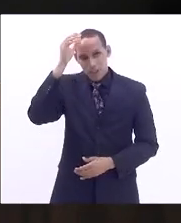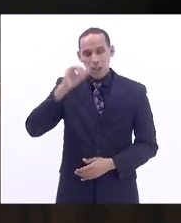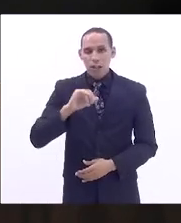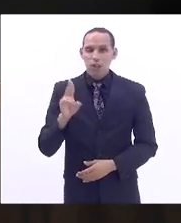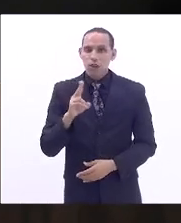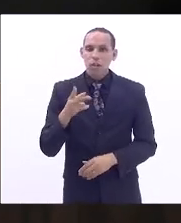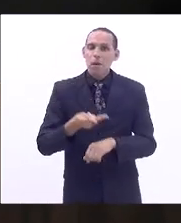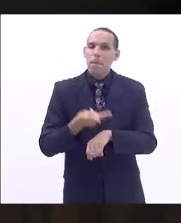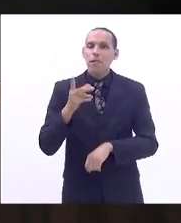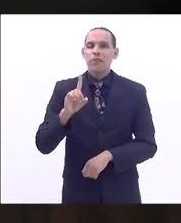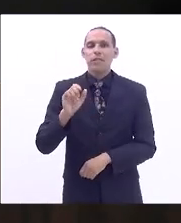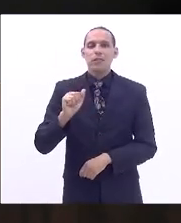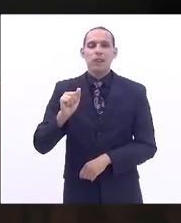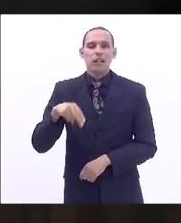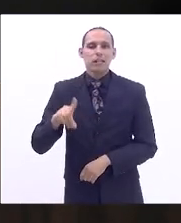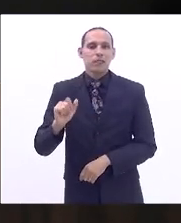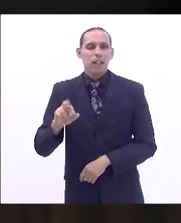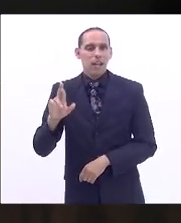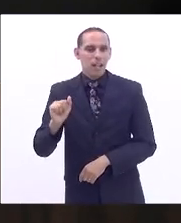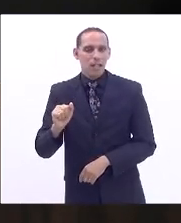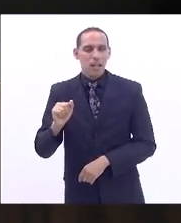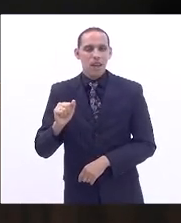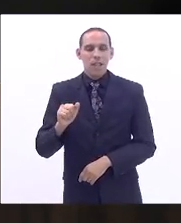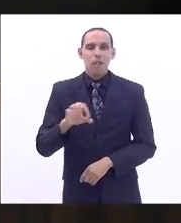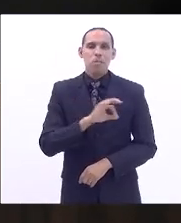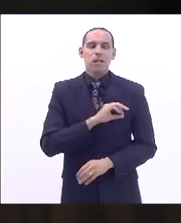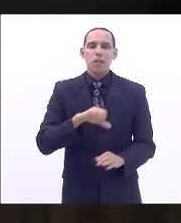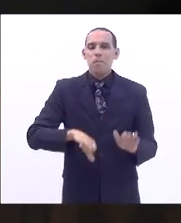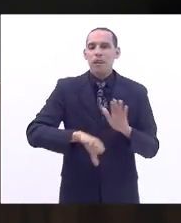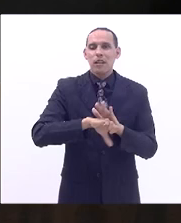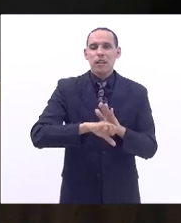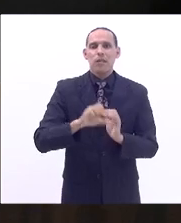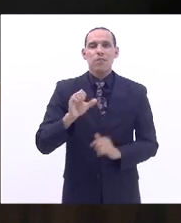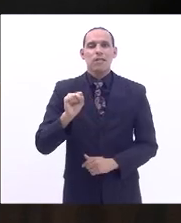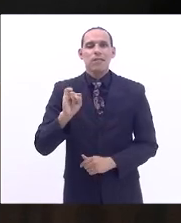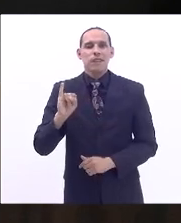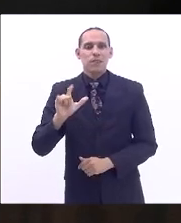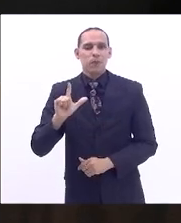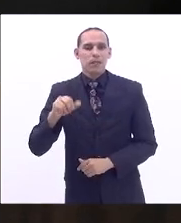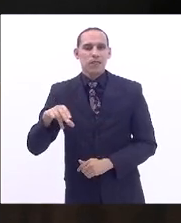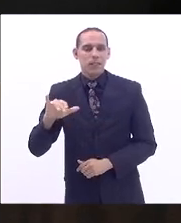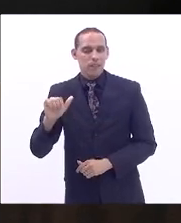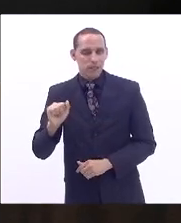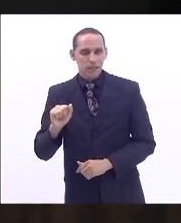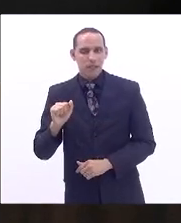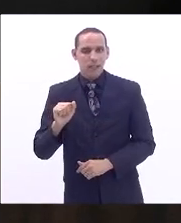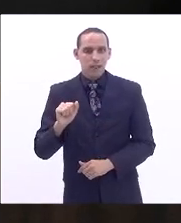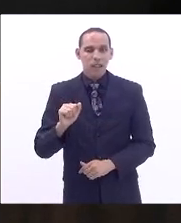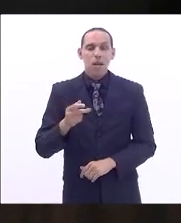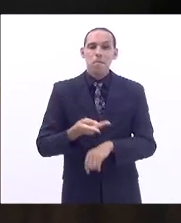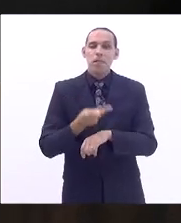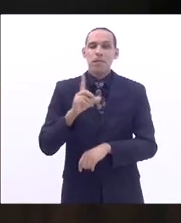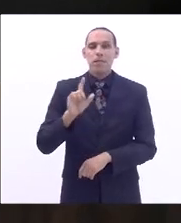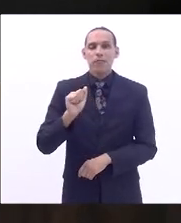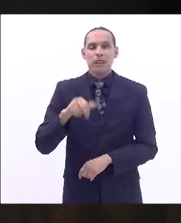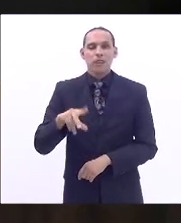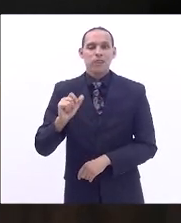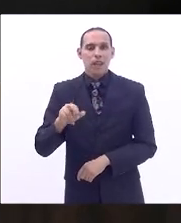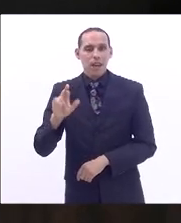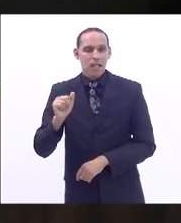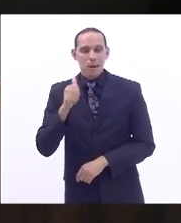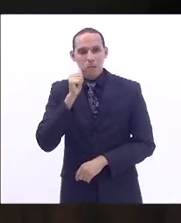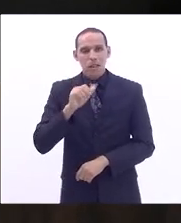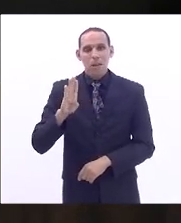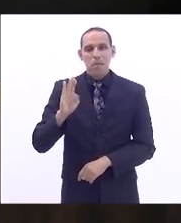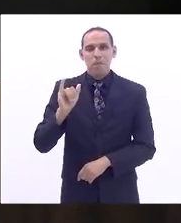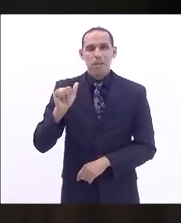concede o prêmio Dandara policial penal se unia dos Santos Anselmo concede o prêmio Dandara a senhora